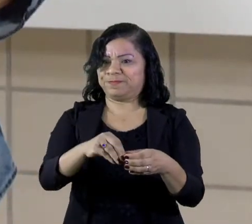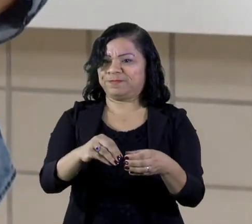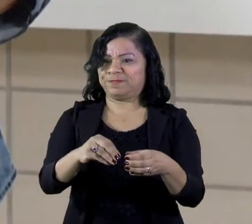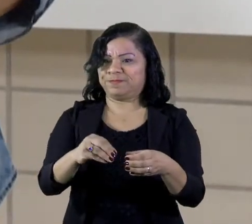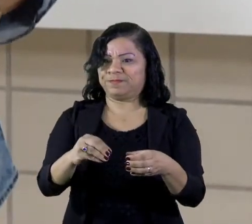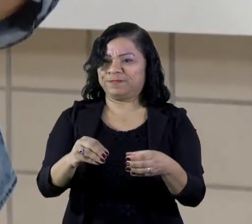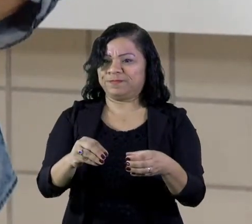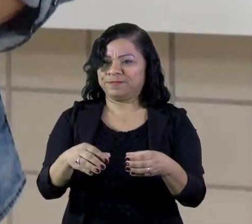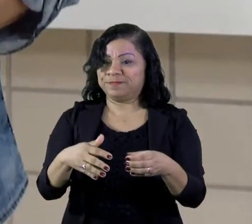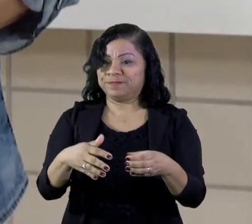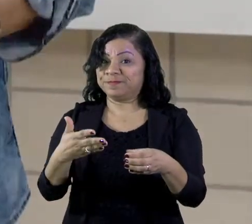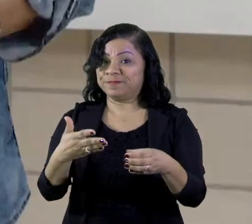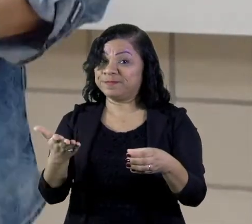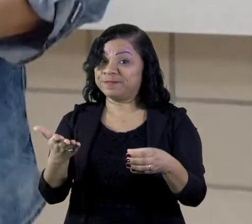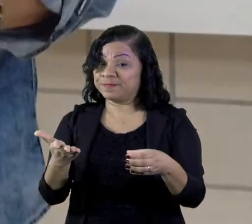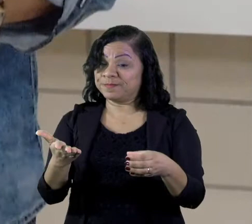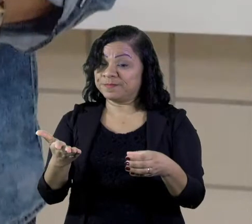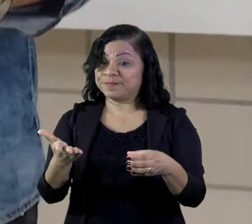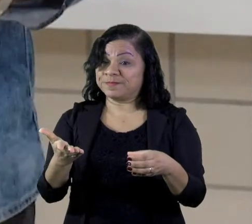e